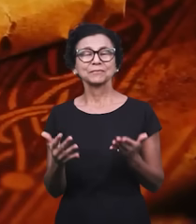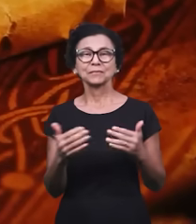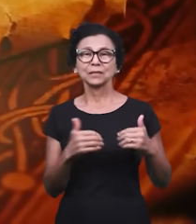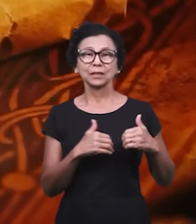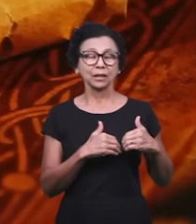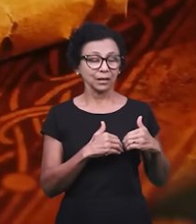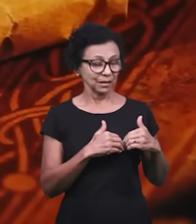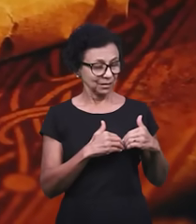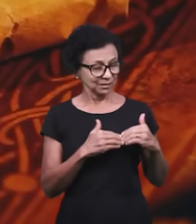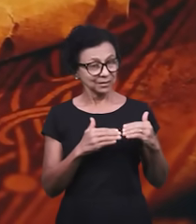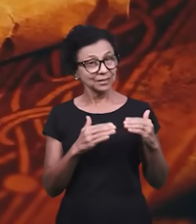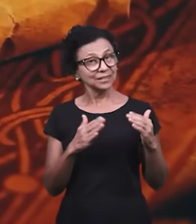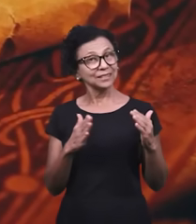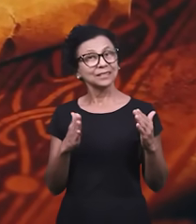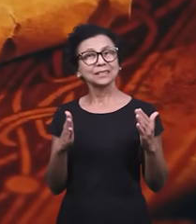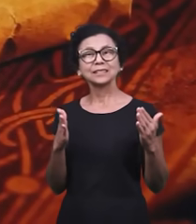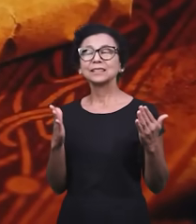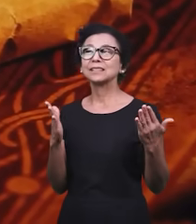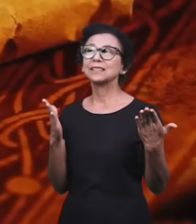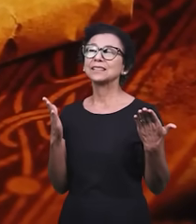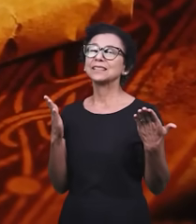Abra o Teu